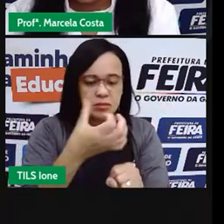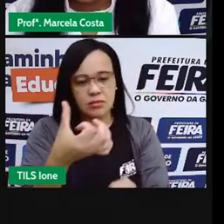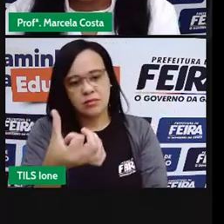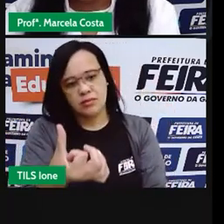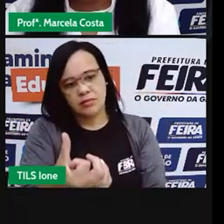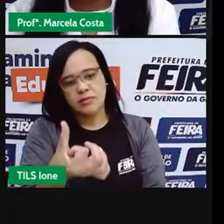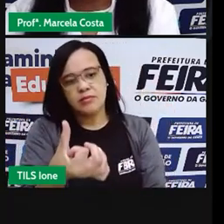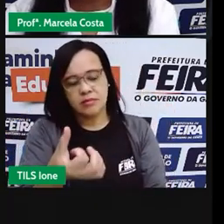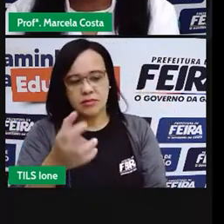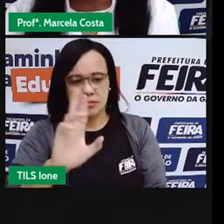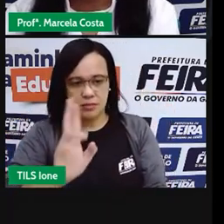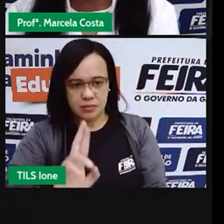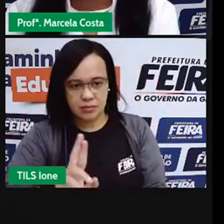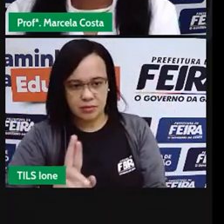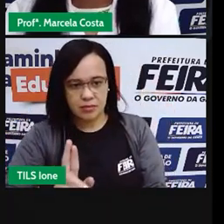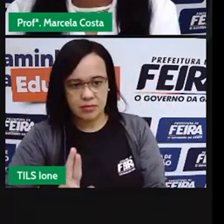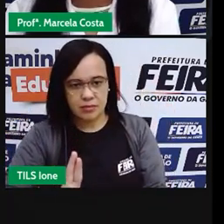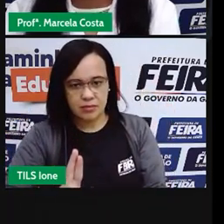R$6,